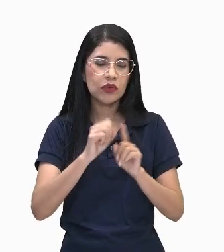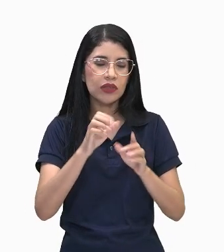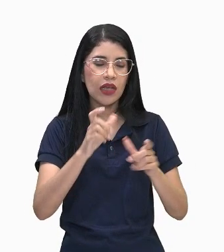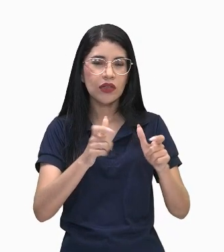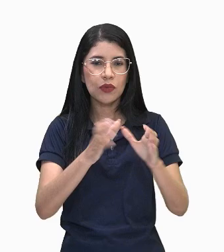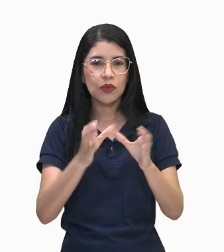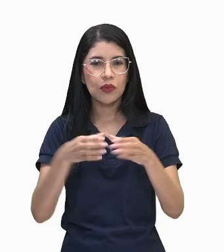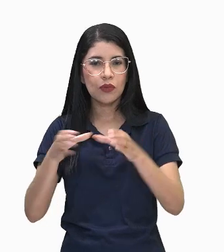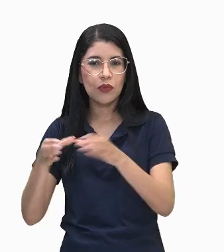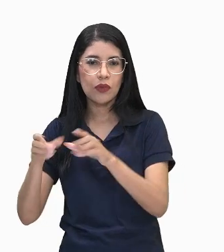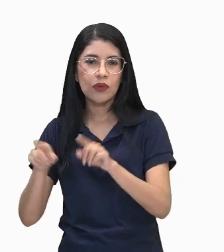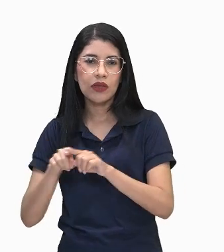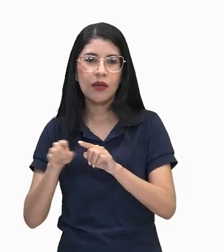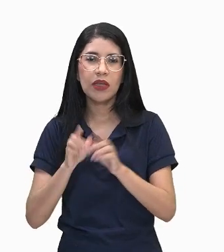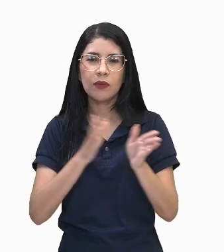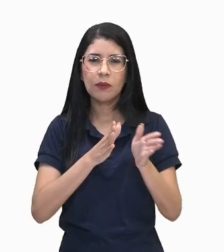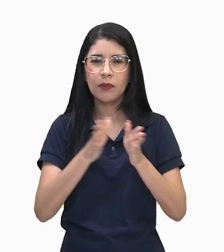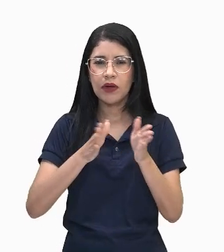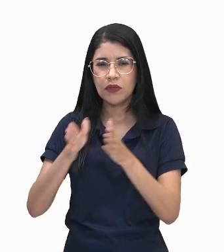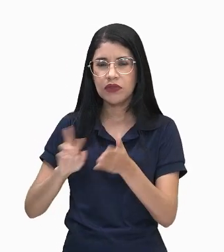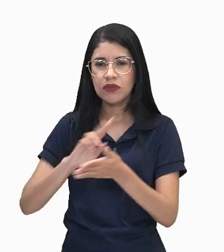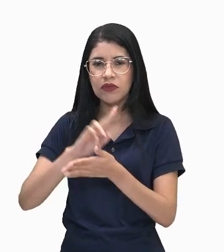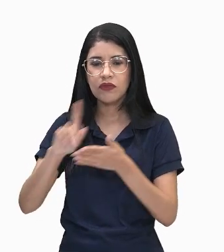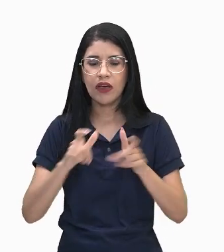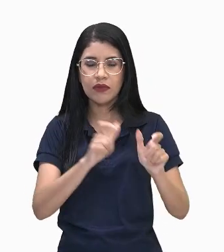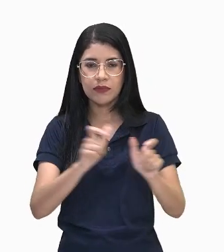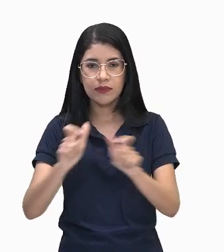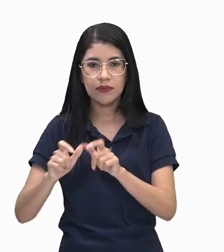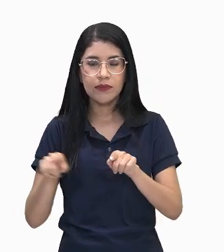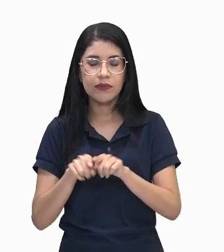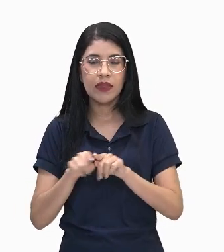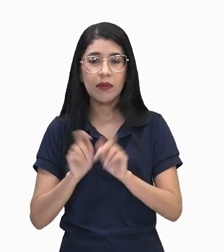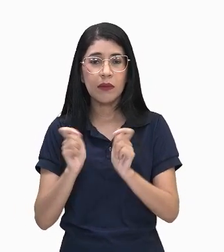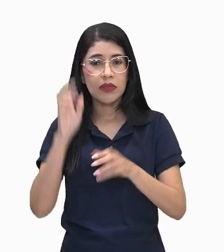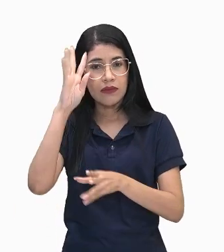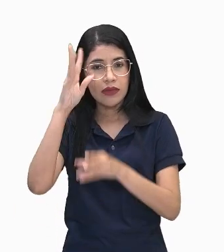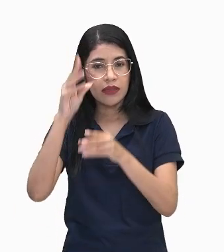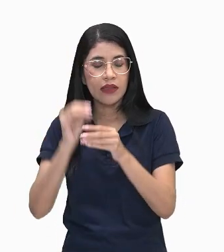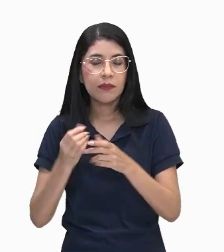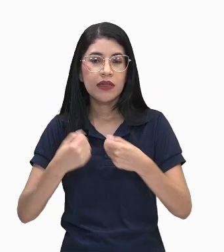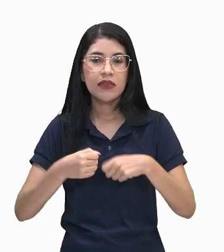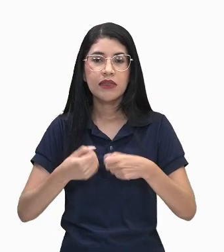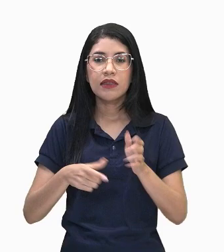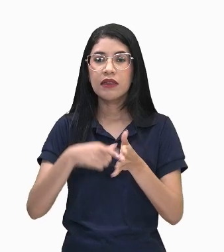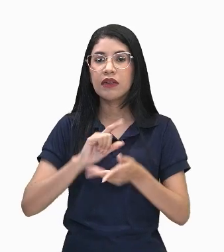de diferentes tempos e lugares. Para compreendê-la, é preciso